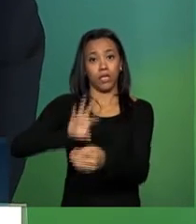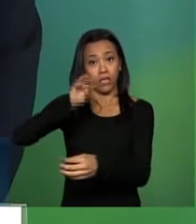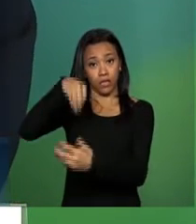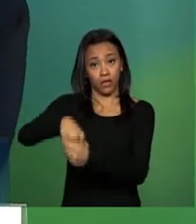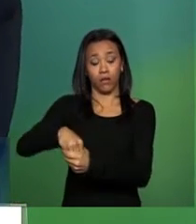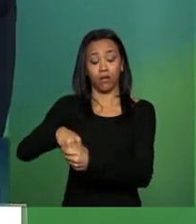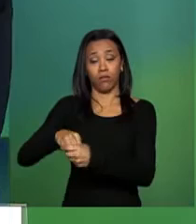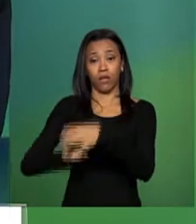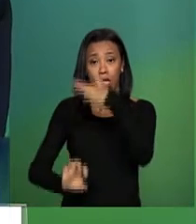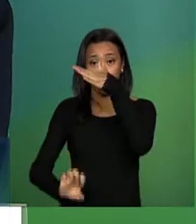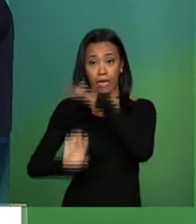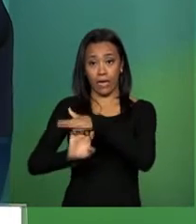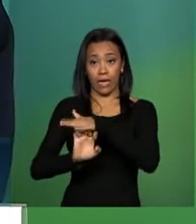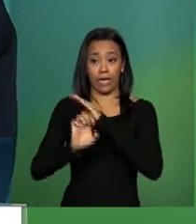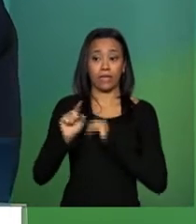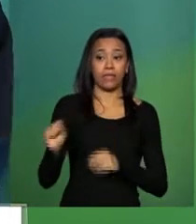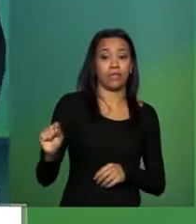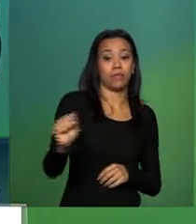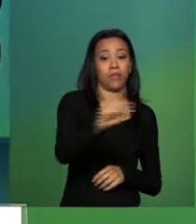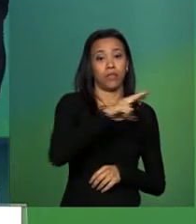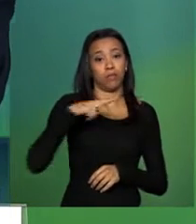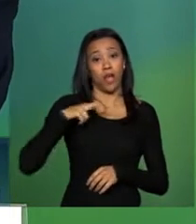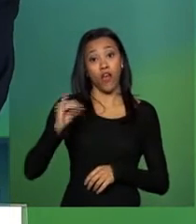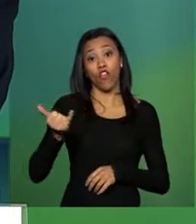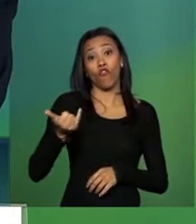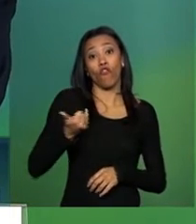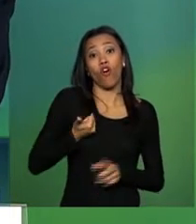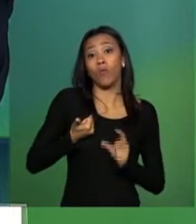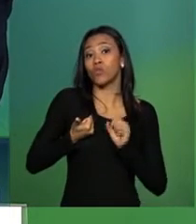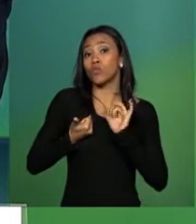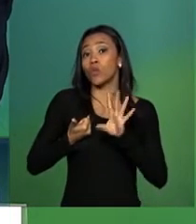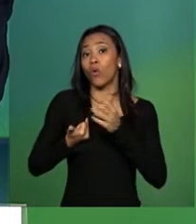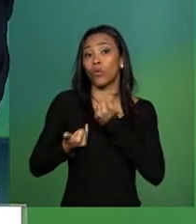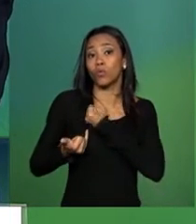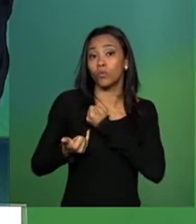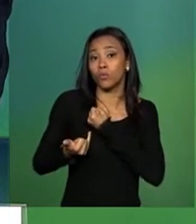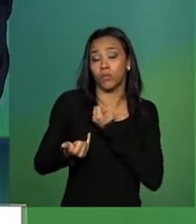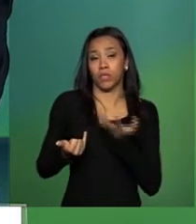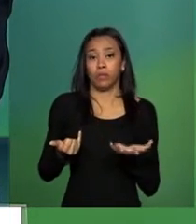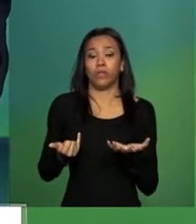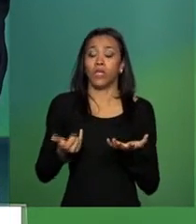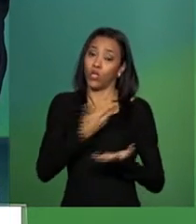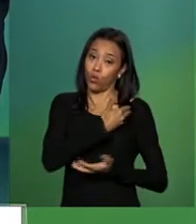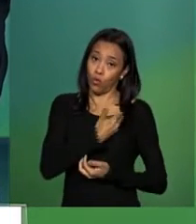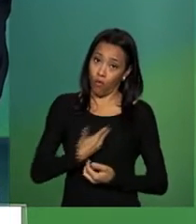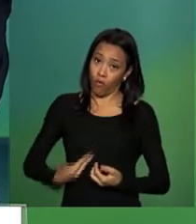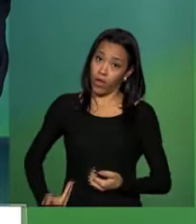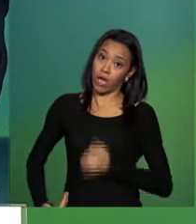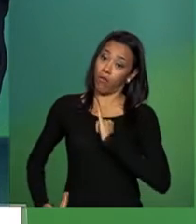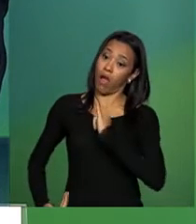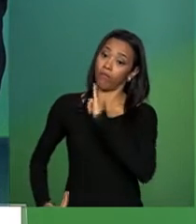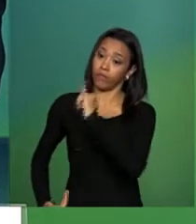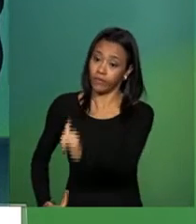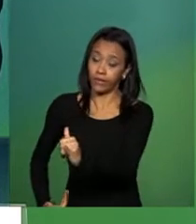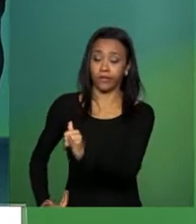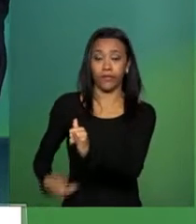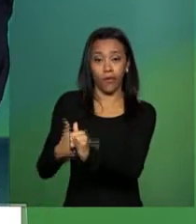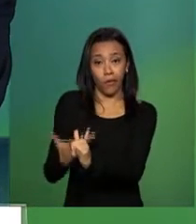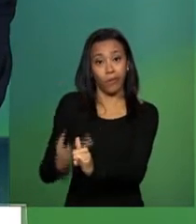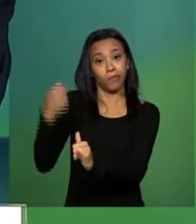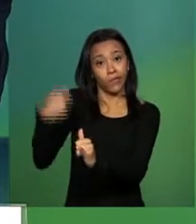tem informado um número e às vezes o governo esclarece que há processos que estão eventualmente